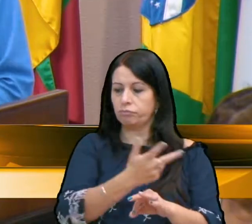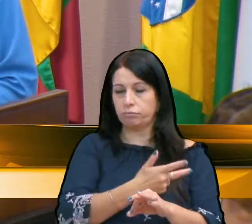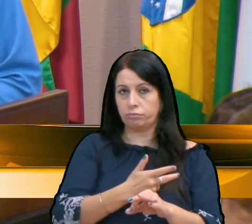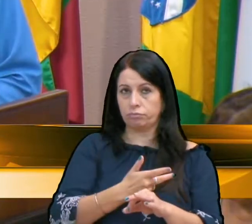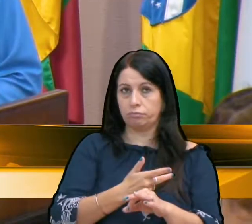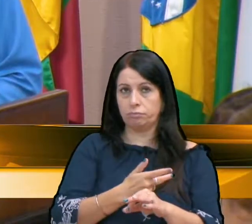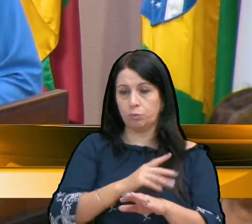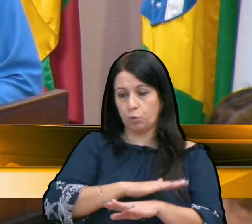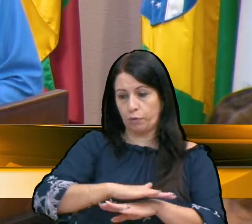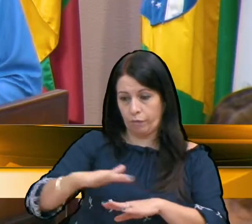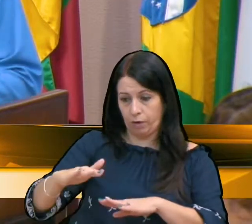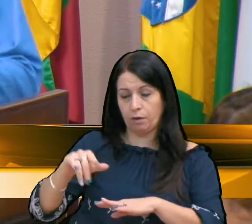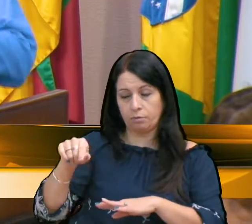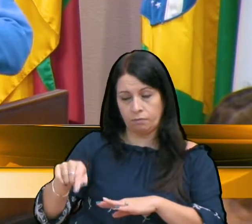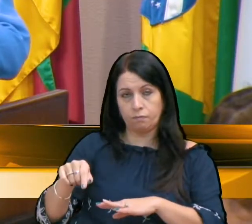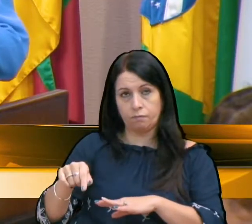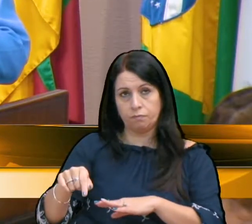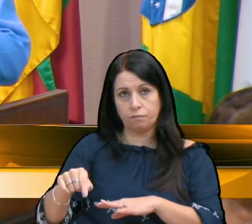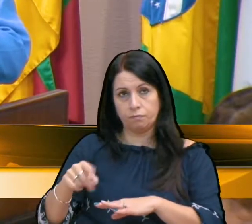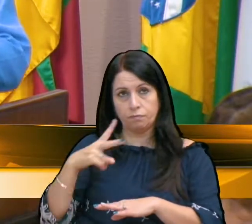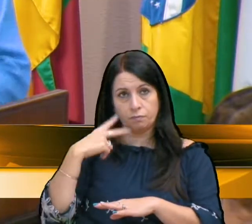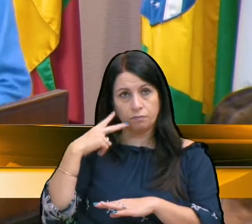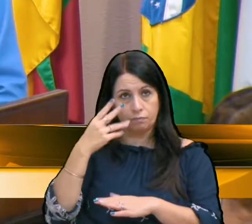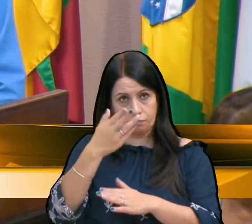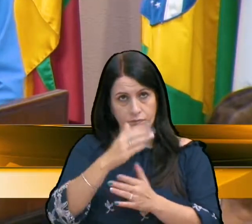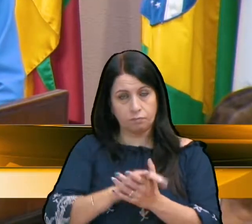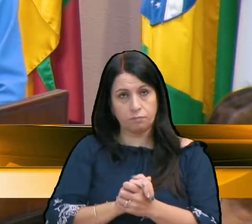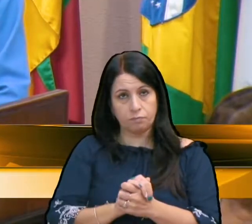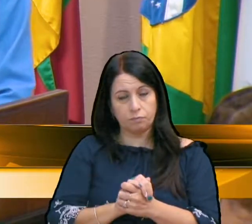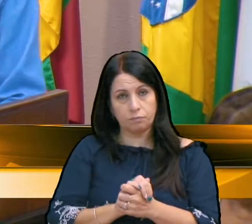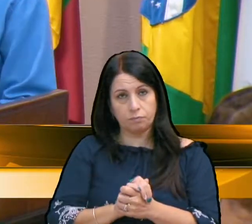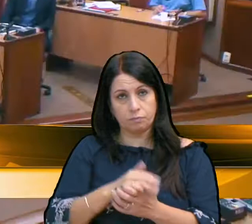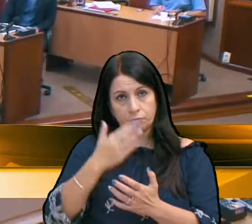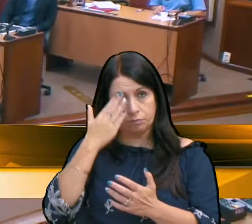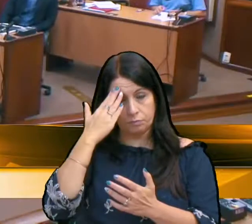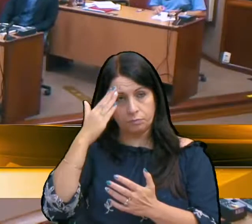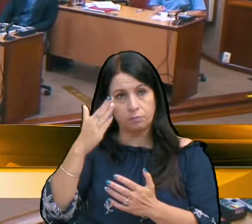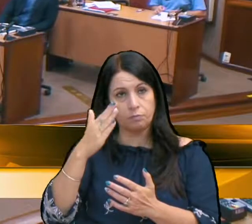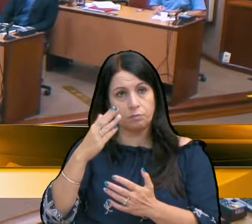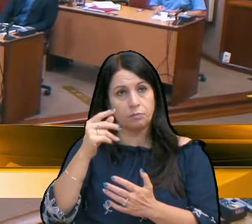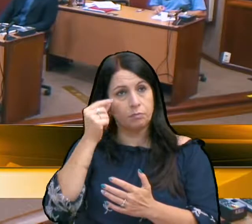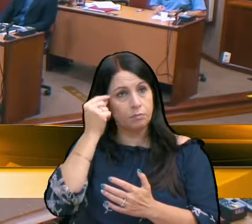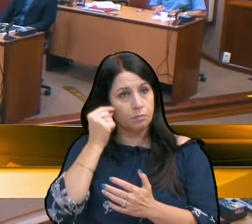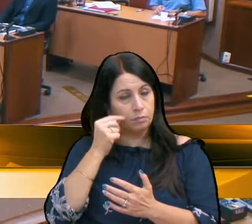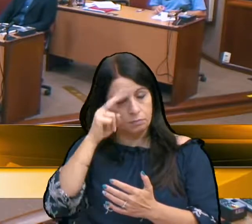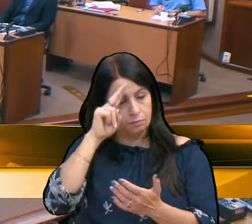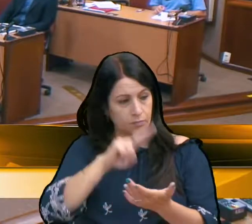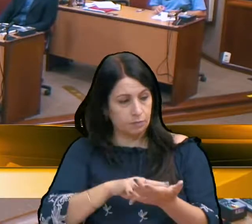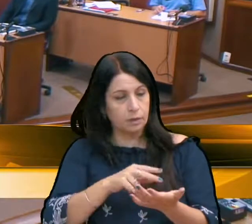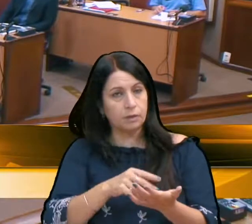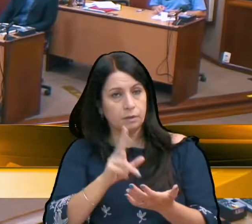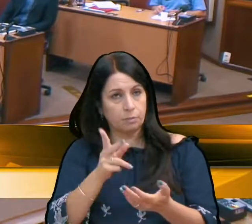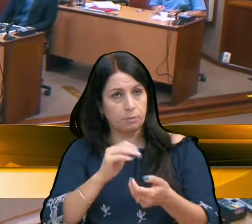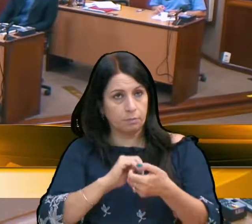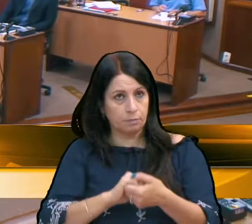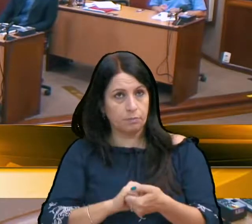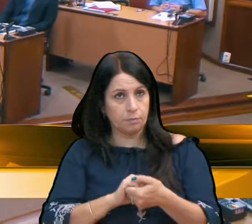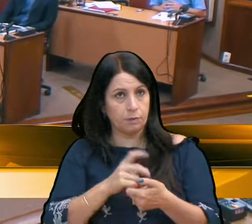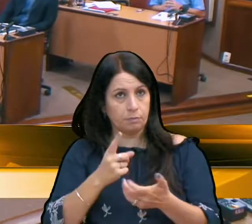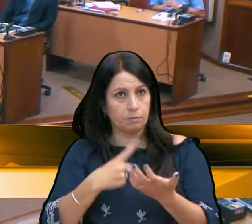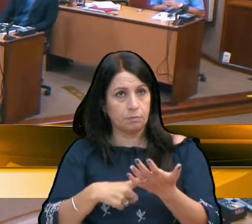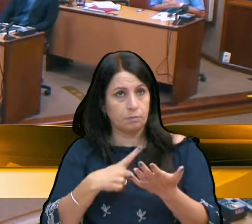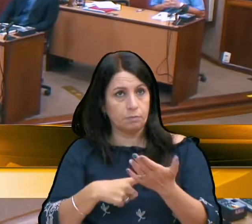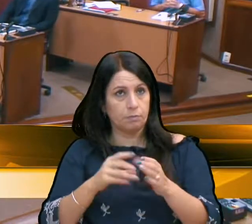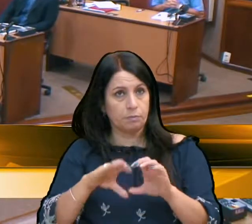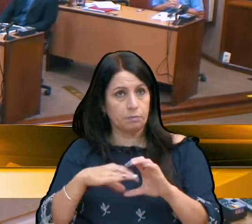que esses nossos asfaltos do interior. Bruno Vinícius, uma parte. Obrigado, vereador Bandeira. Apenas para lhe cumprimentar, o senhor é sempre bastante comprometido